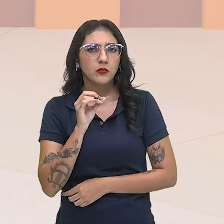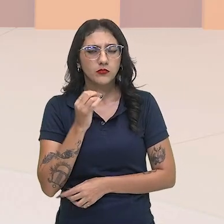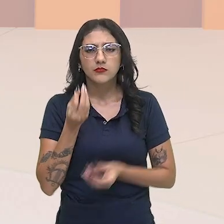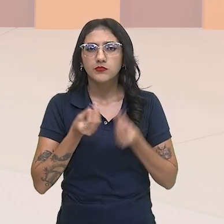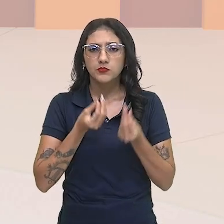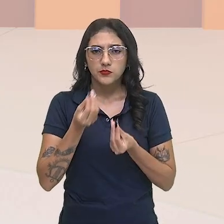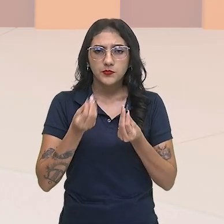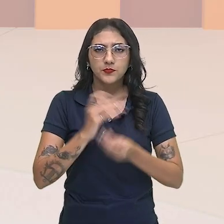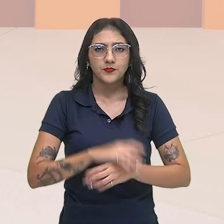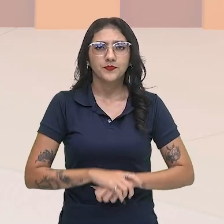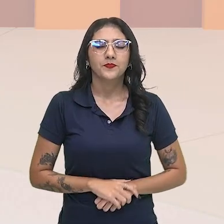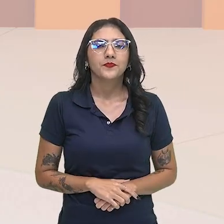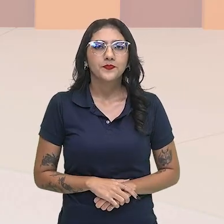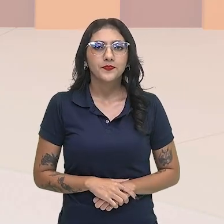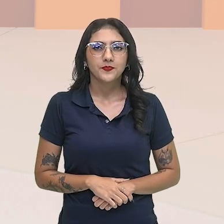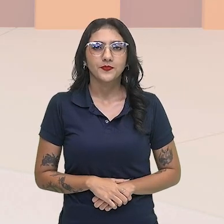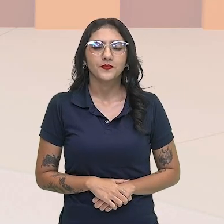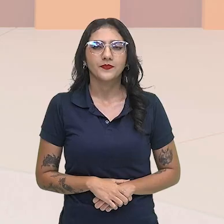certo? Então,